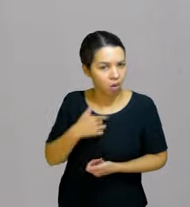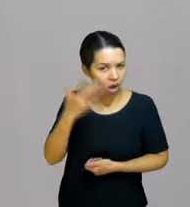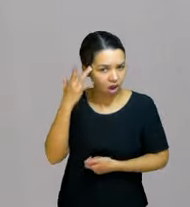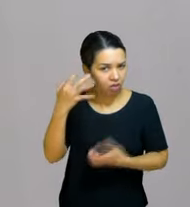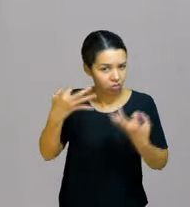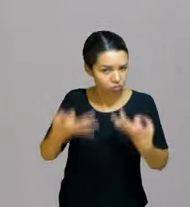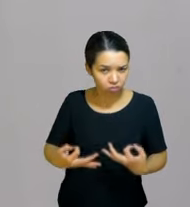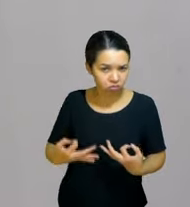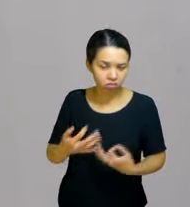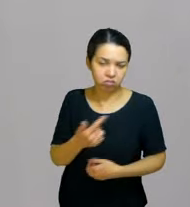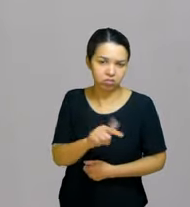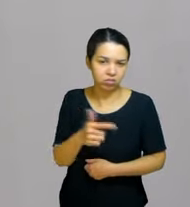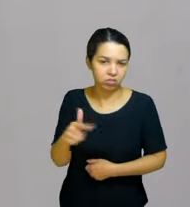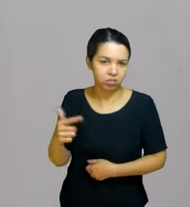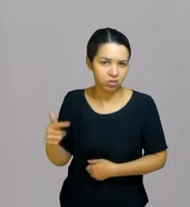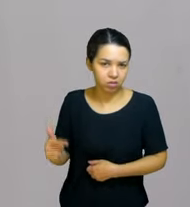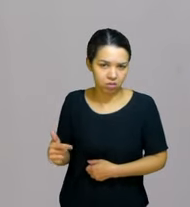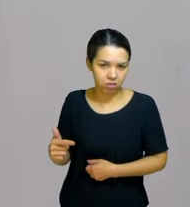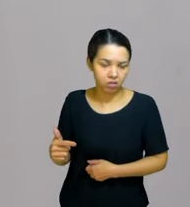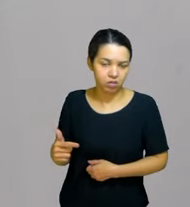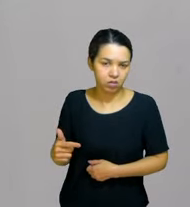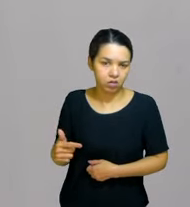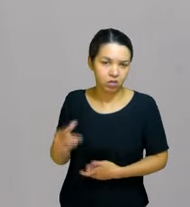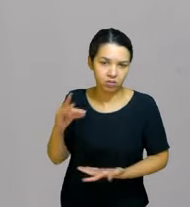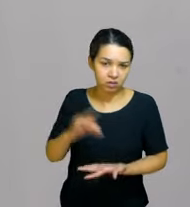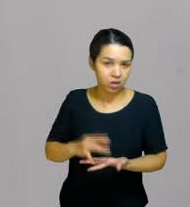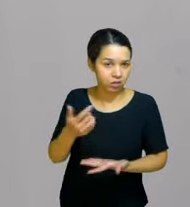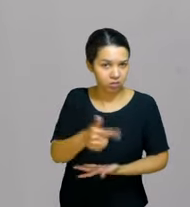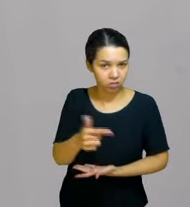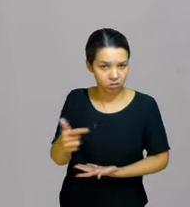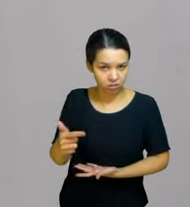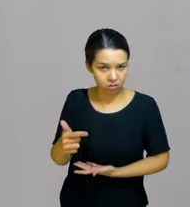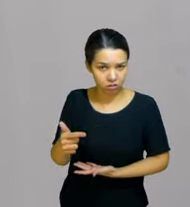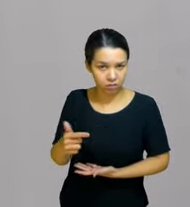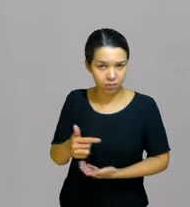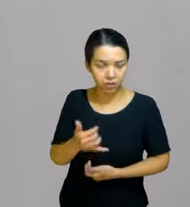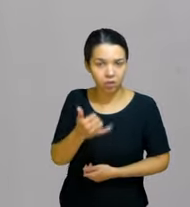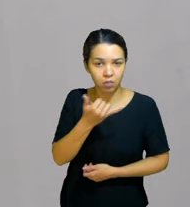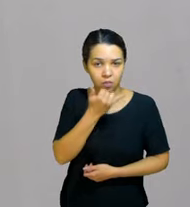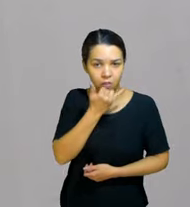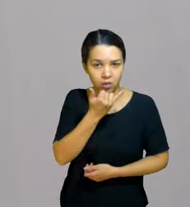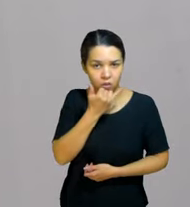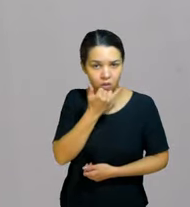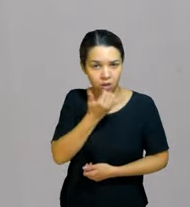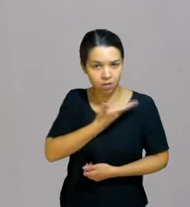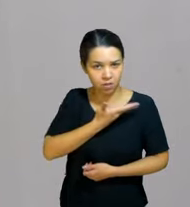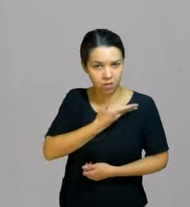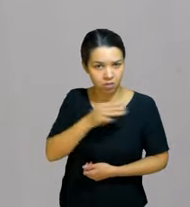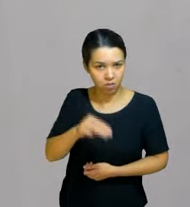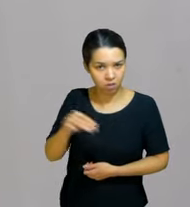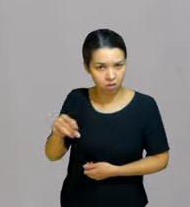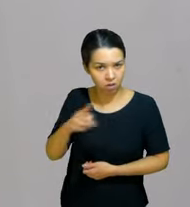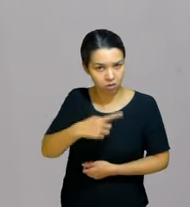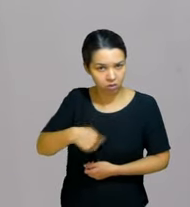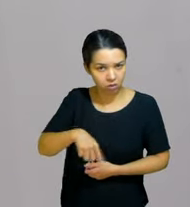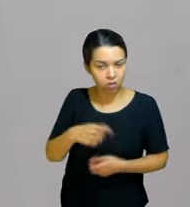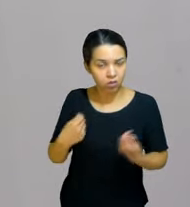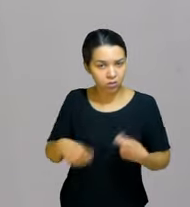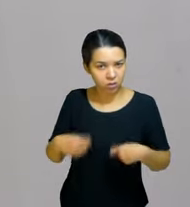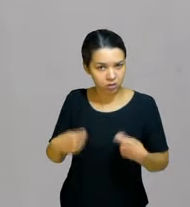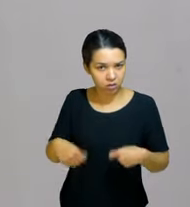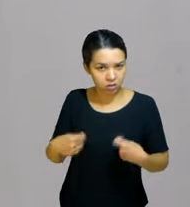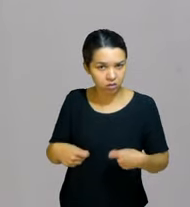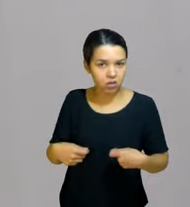justo, isso eu não acho honesto. Me perdoa, Mário, meu querido amigo Mário Mota, a gente tem que conciliar, claro, nós temos